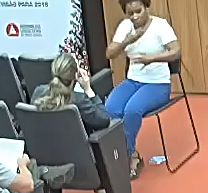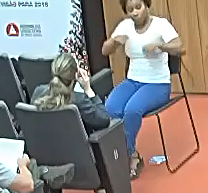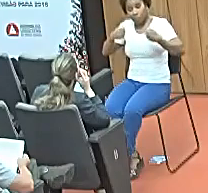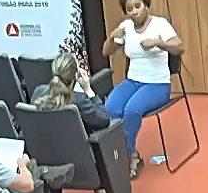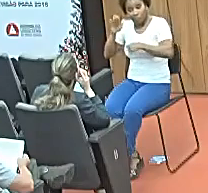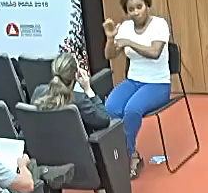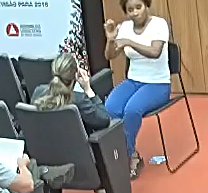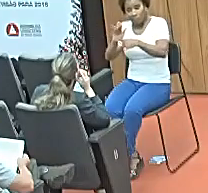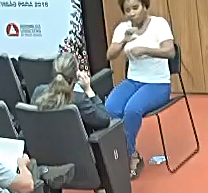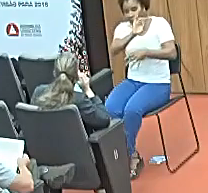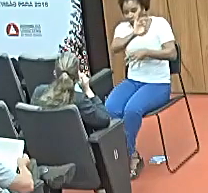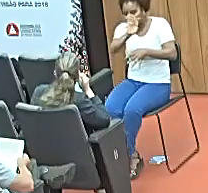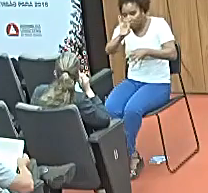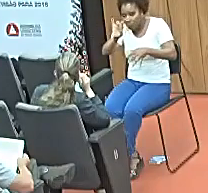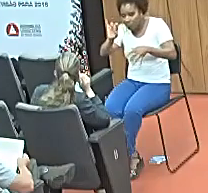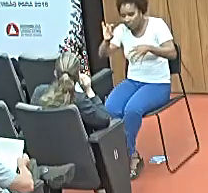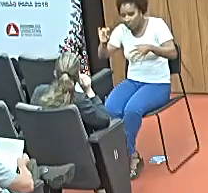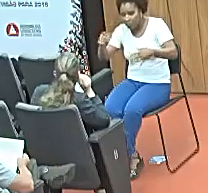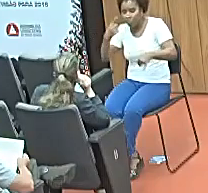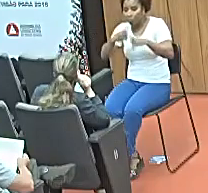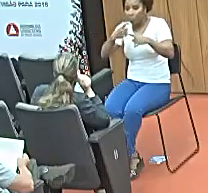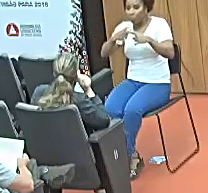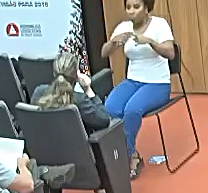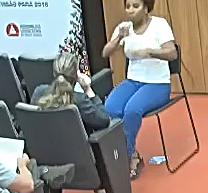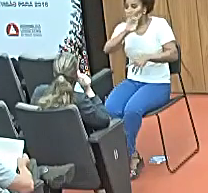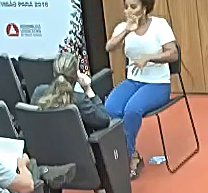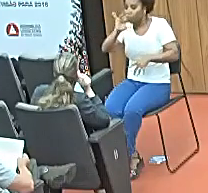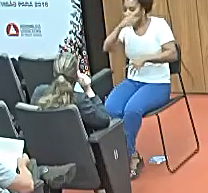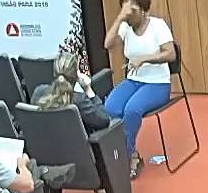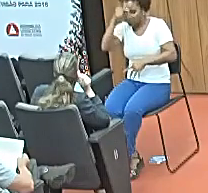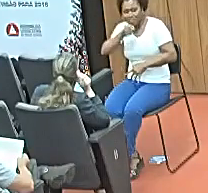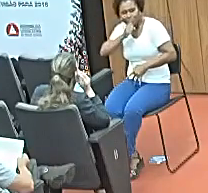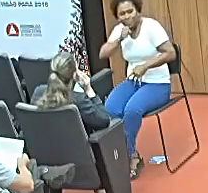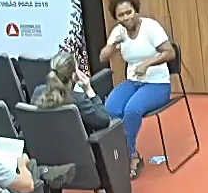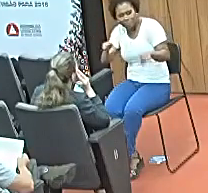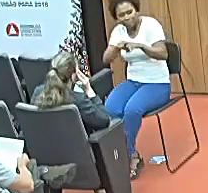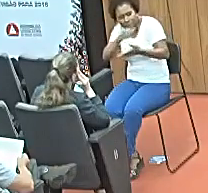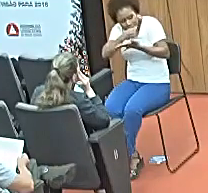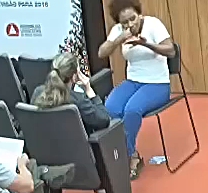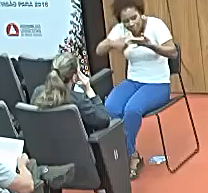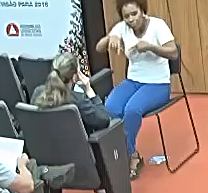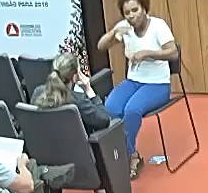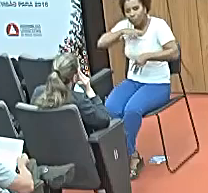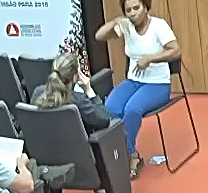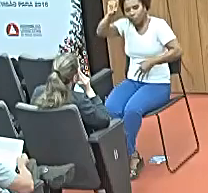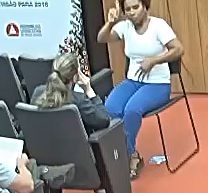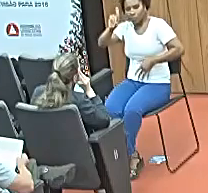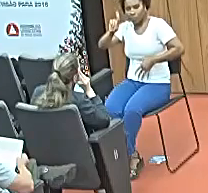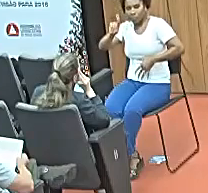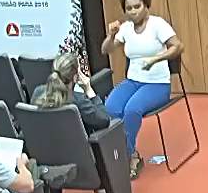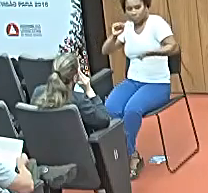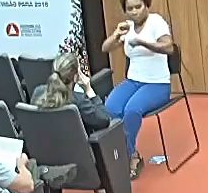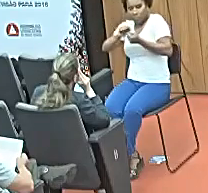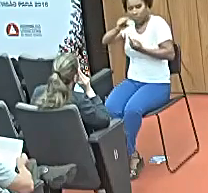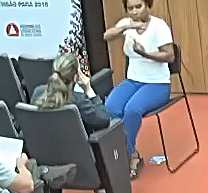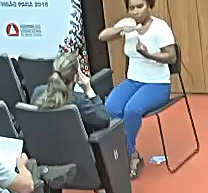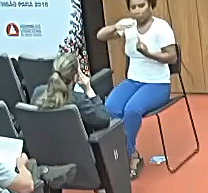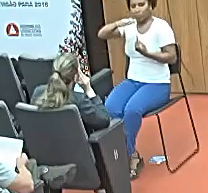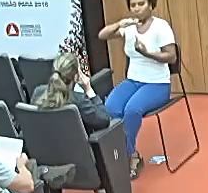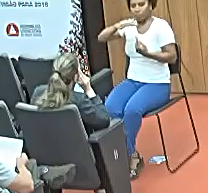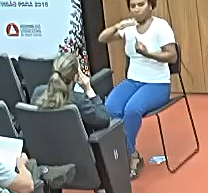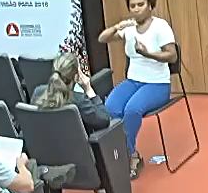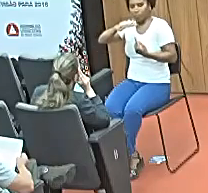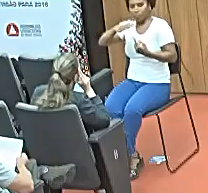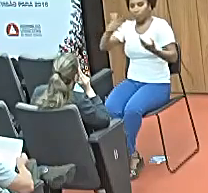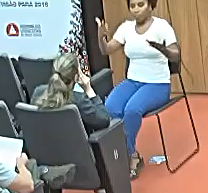eles tenham o seu direito mais sagrado que o direito de liberdade estarem conosco juntamente com a sociedade a